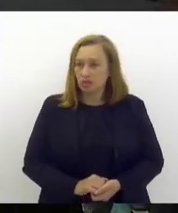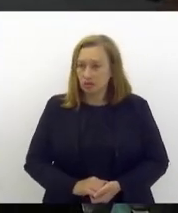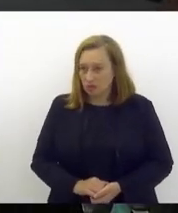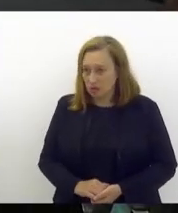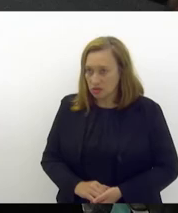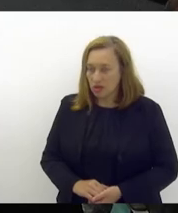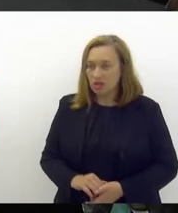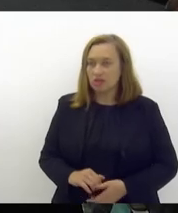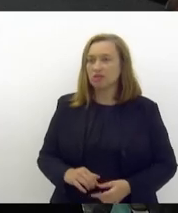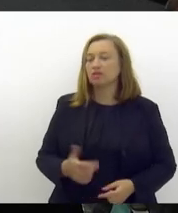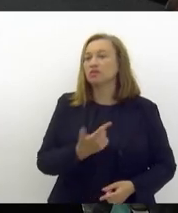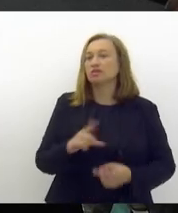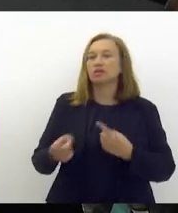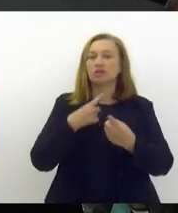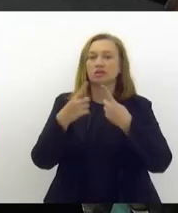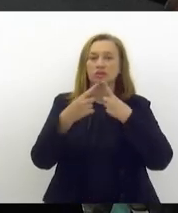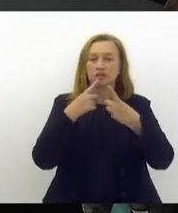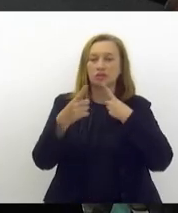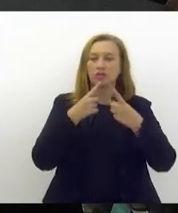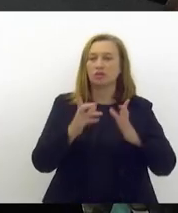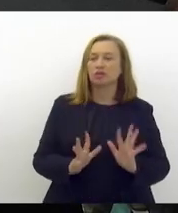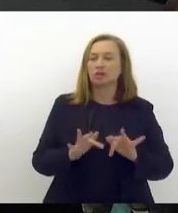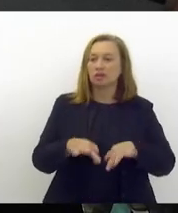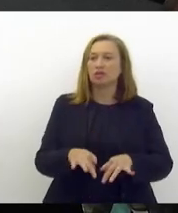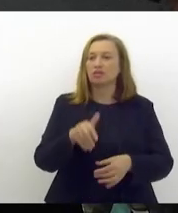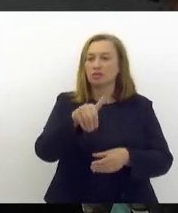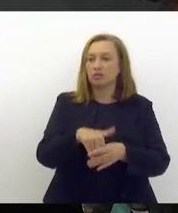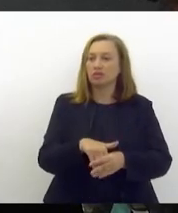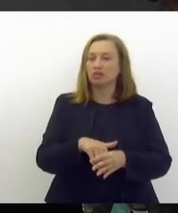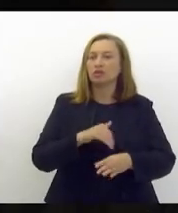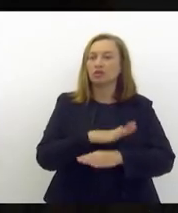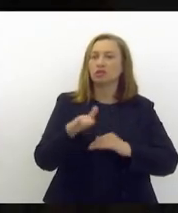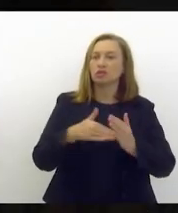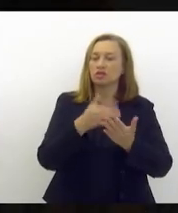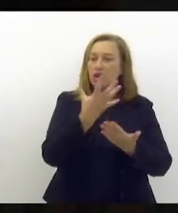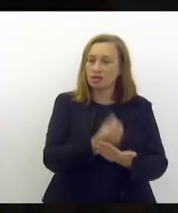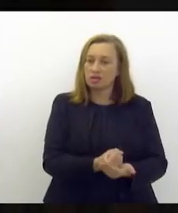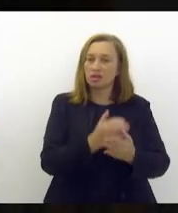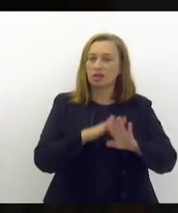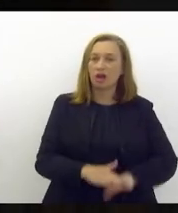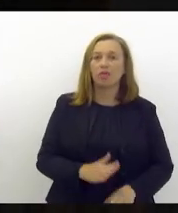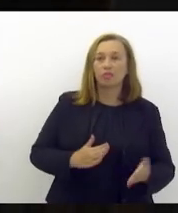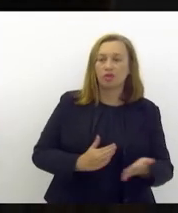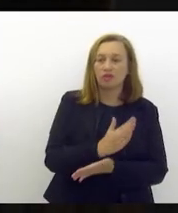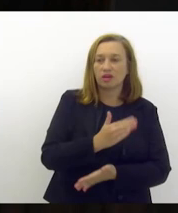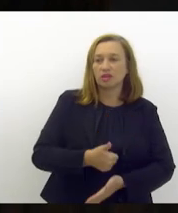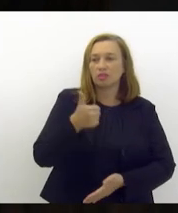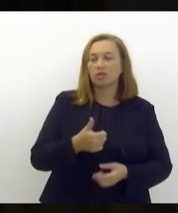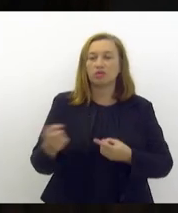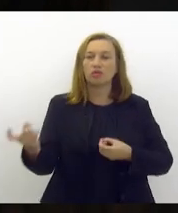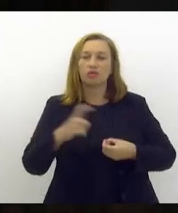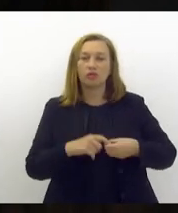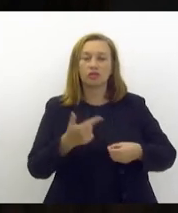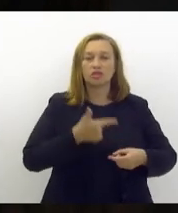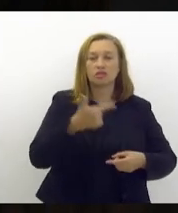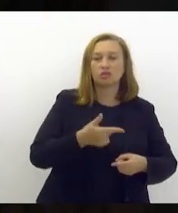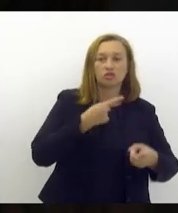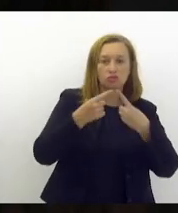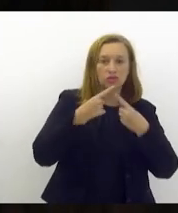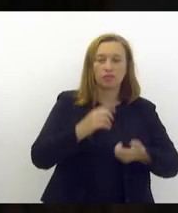Não havendo mais quem queira discutir, encerrada a discussão. Em votação, senhores que aprovam, permaneçam como estão. Aprovado em primeira e retorna em